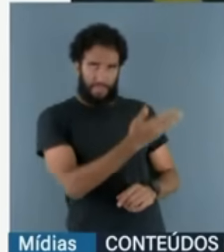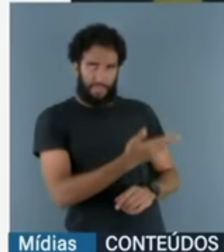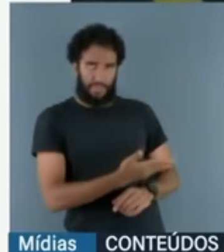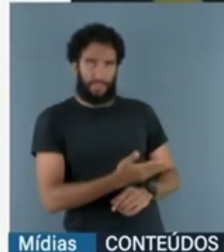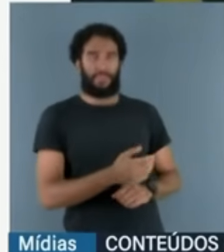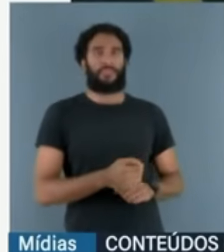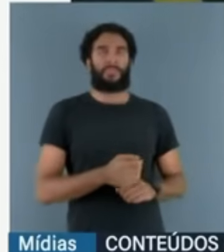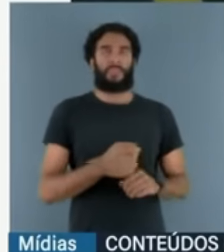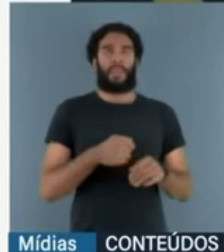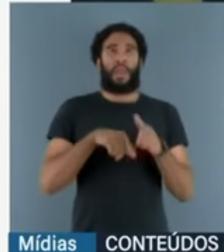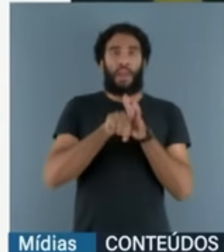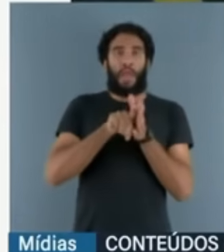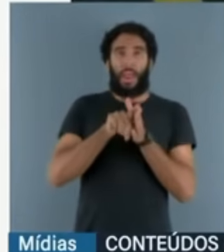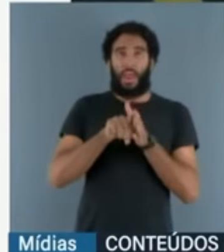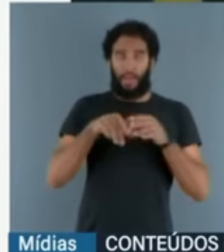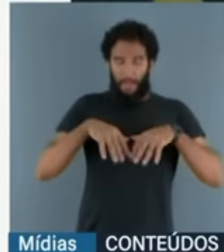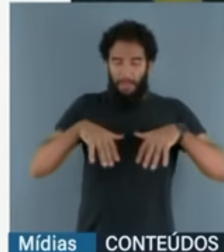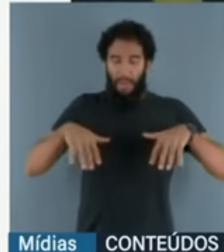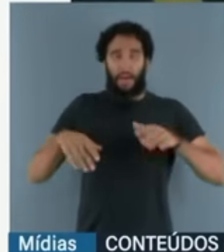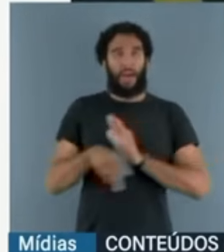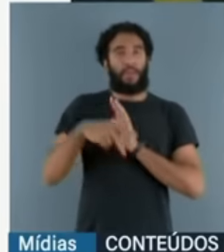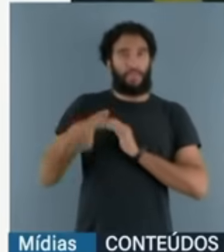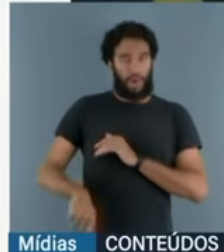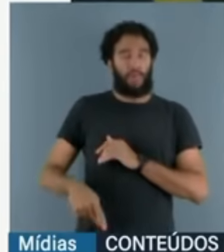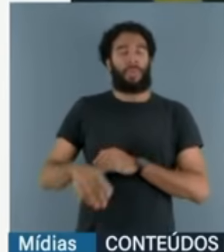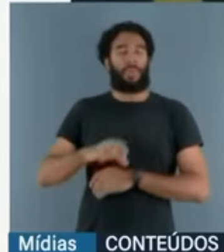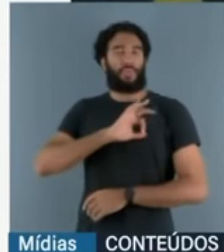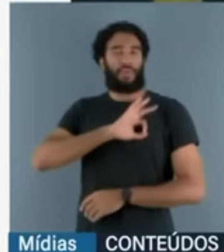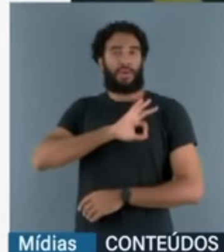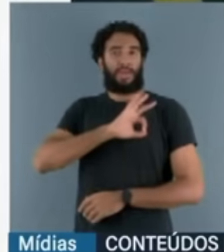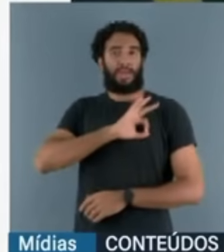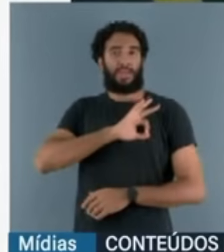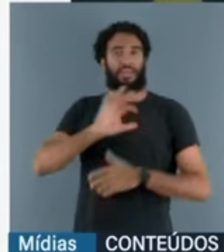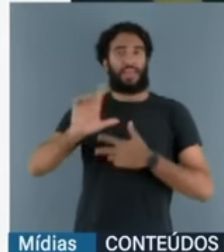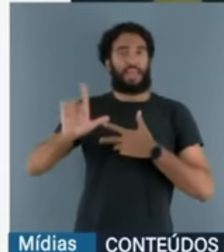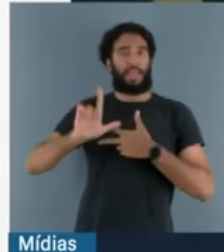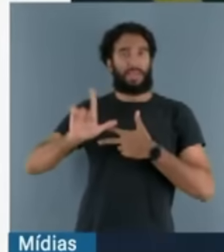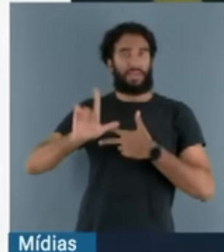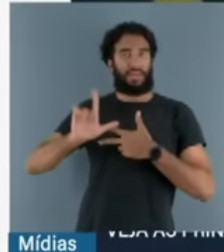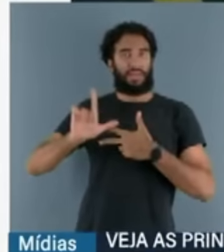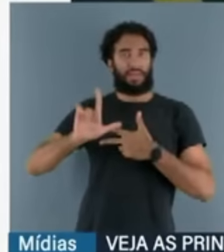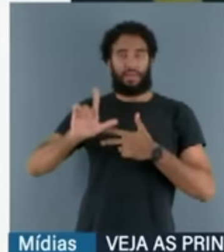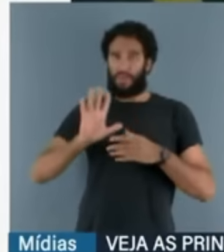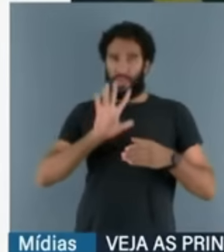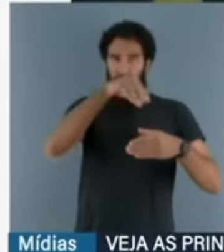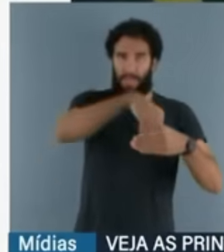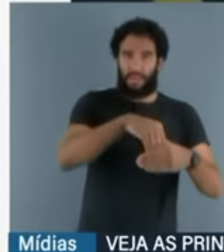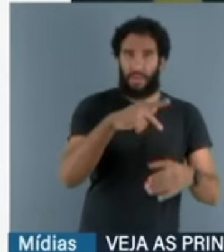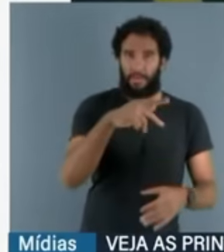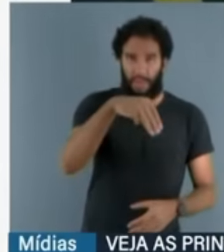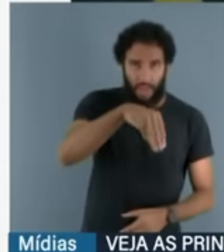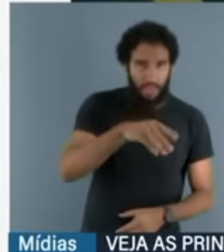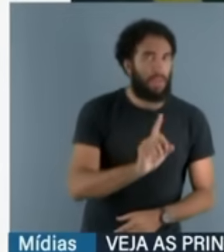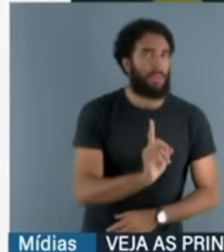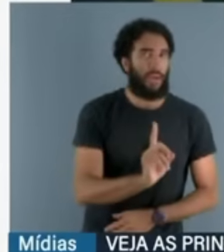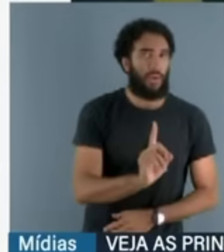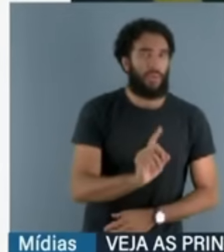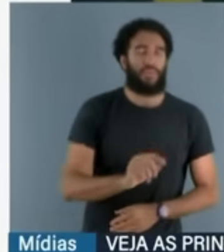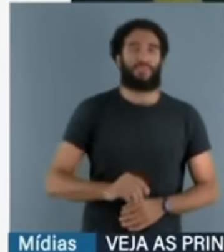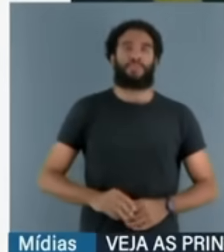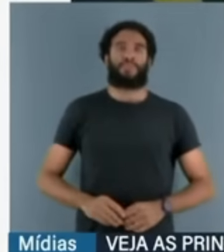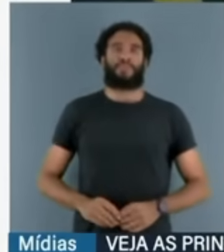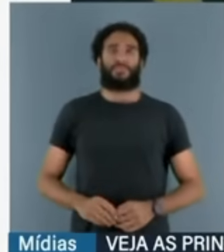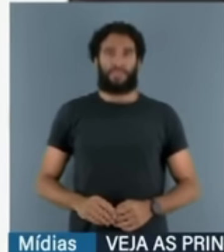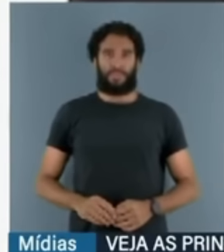da Polícia Legislativa do Congresso Nacional. Não são, na verdade, integrantes da Polícia Militar. Aí,